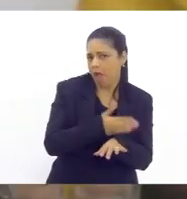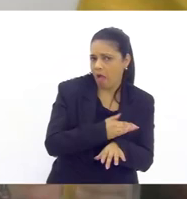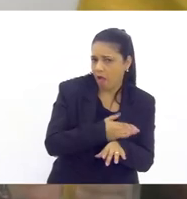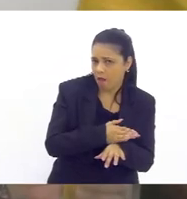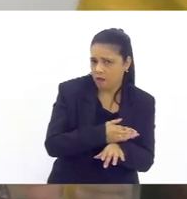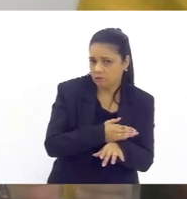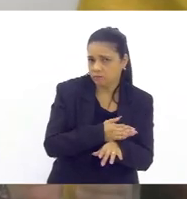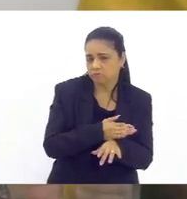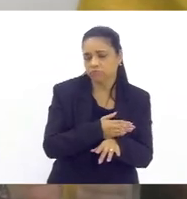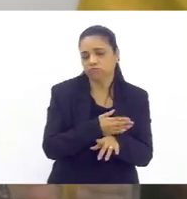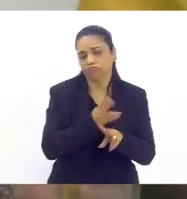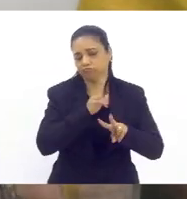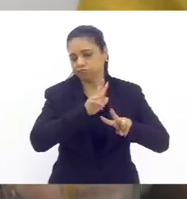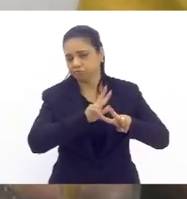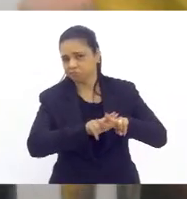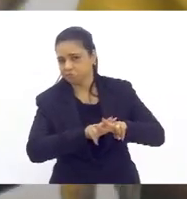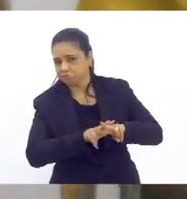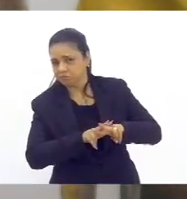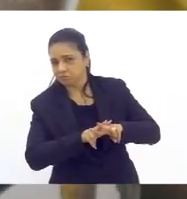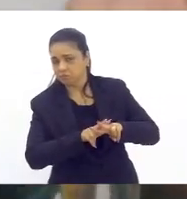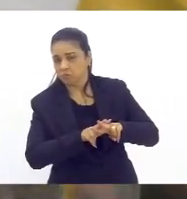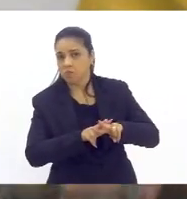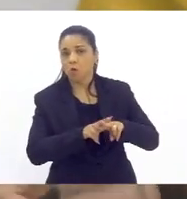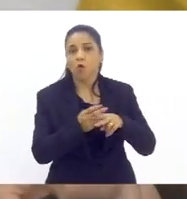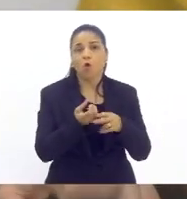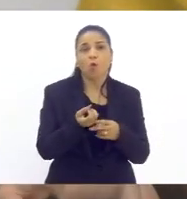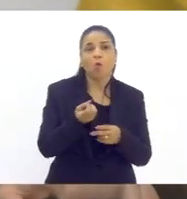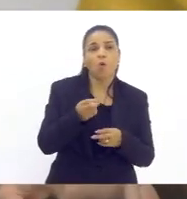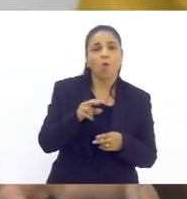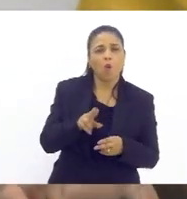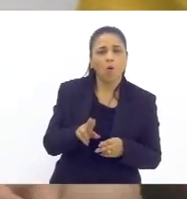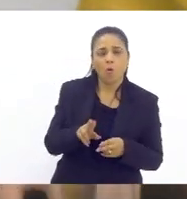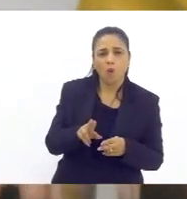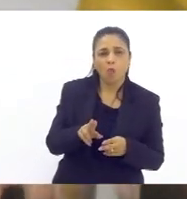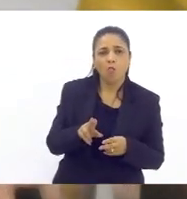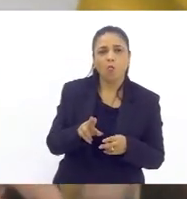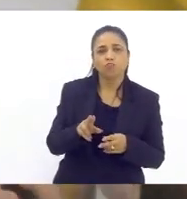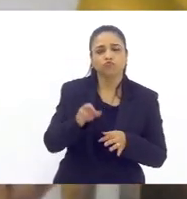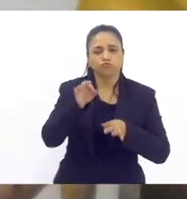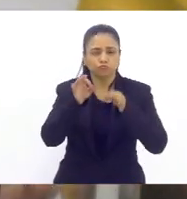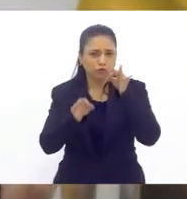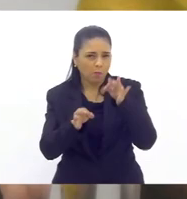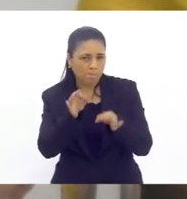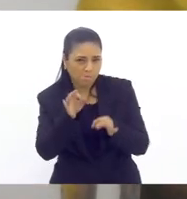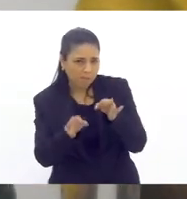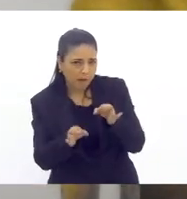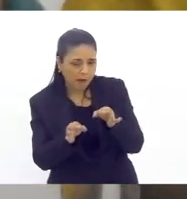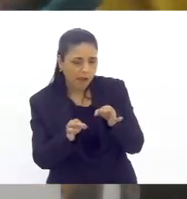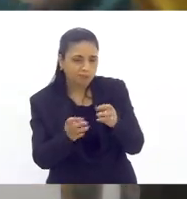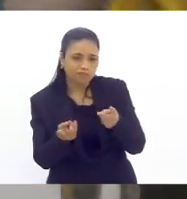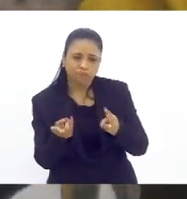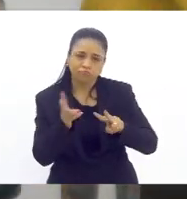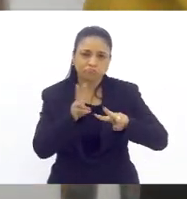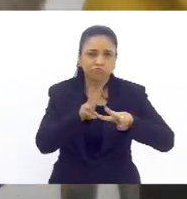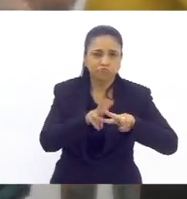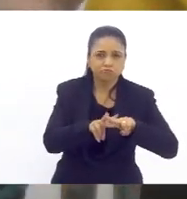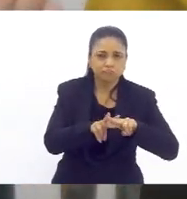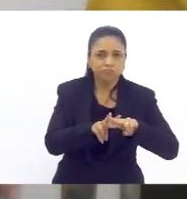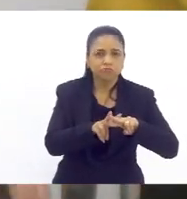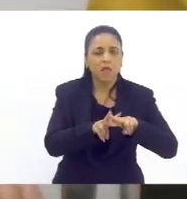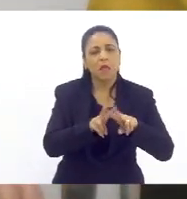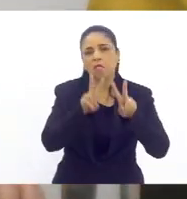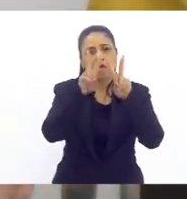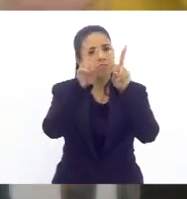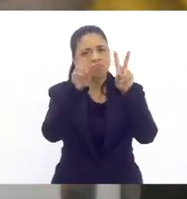das prisões como das questões do julgamento tem carteiramento no fundo são